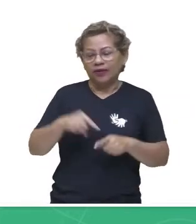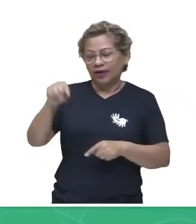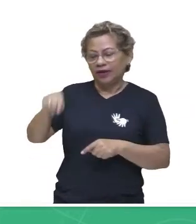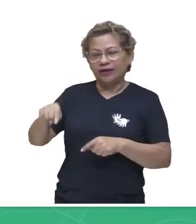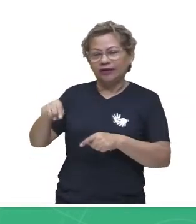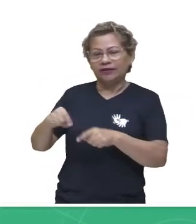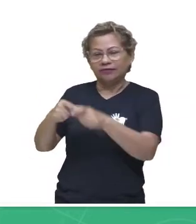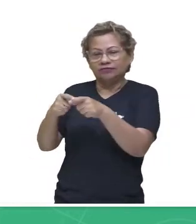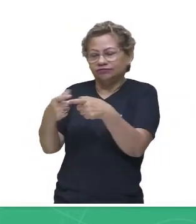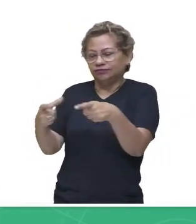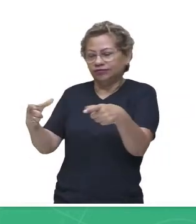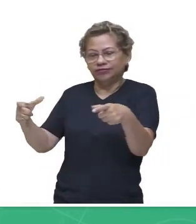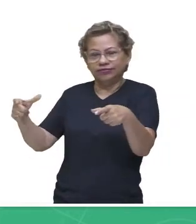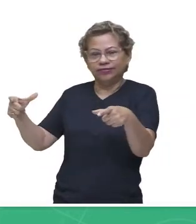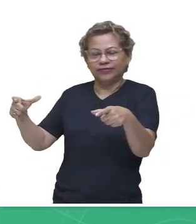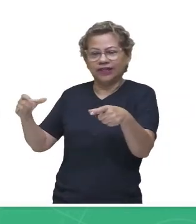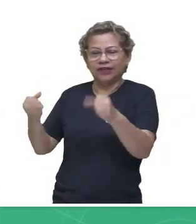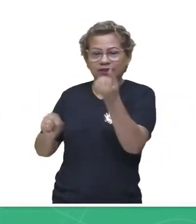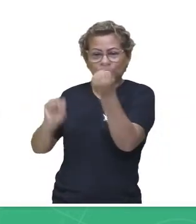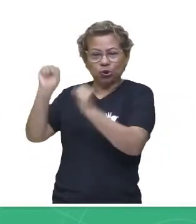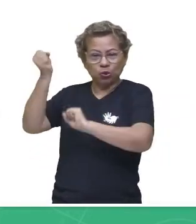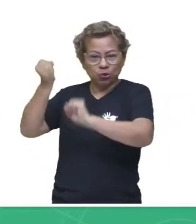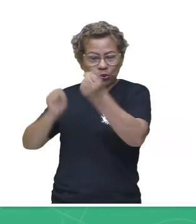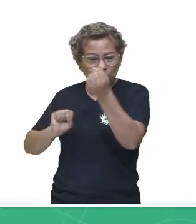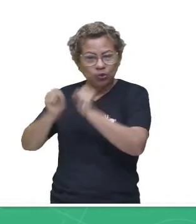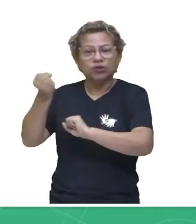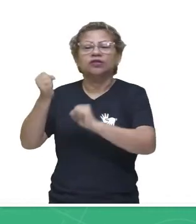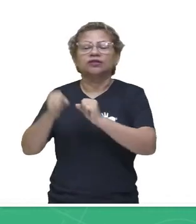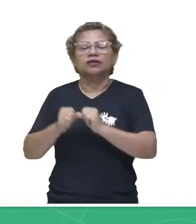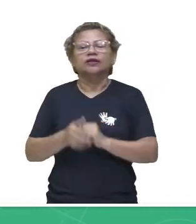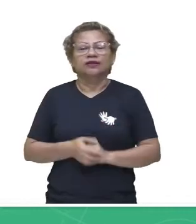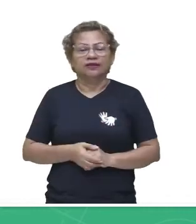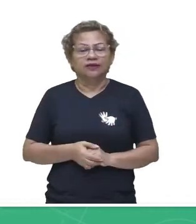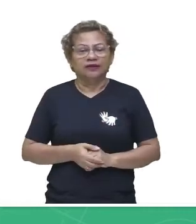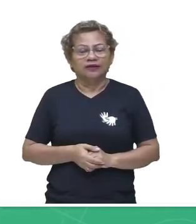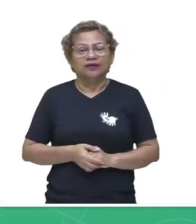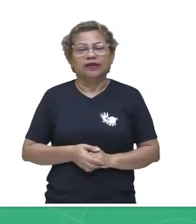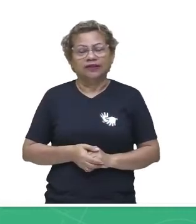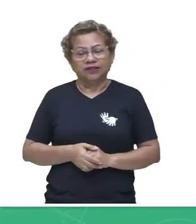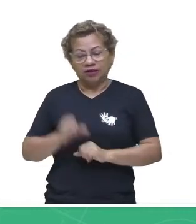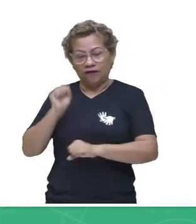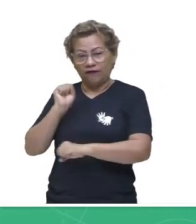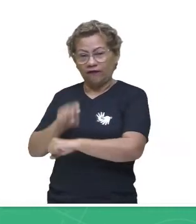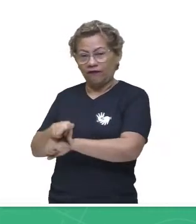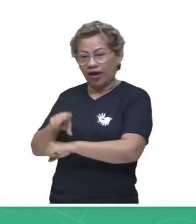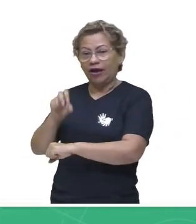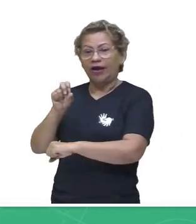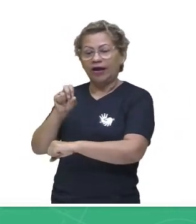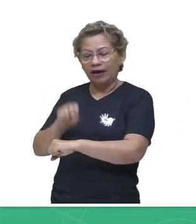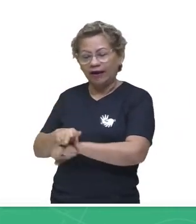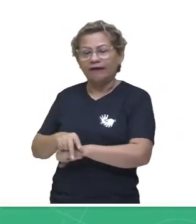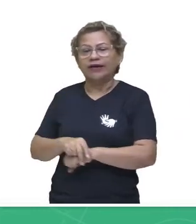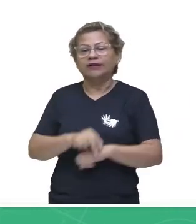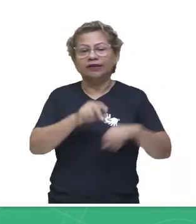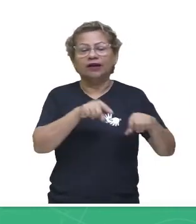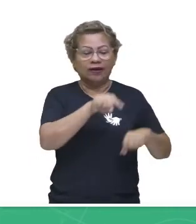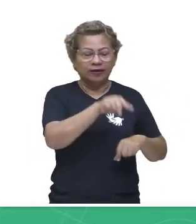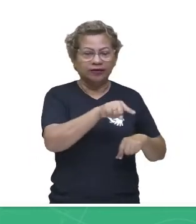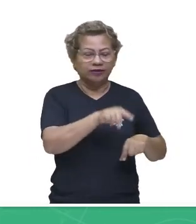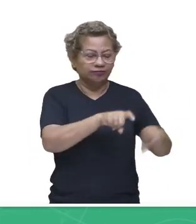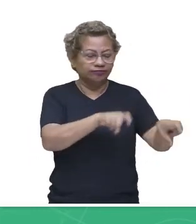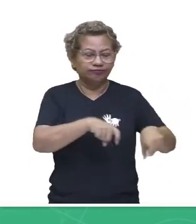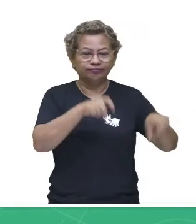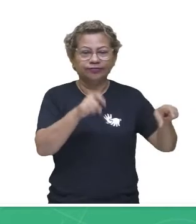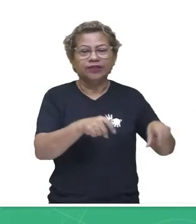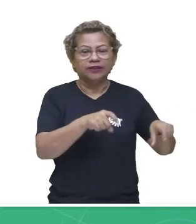mais o setor industrial, o setor terciário, né? Comércio, o setor financeiro começou a cada vez ter